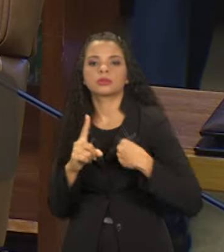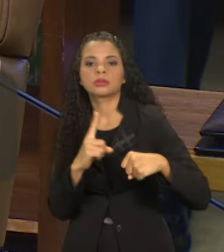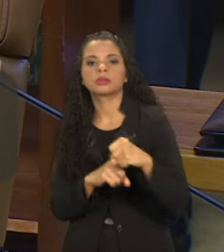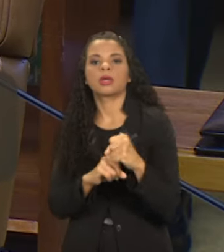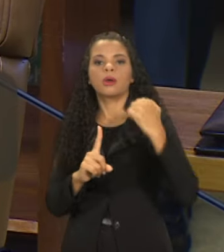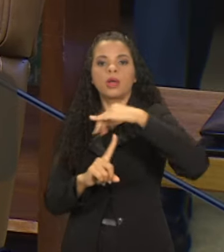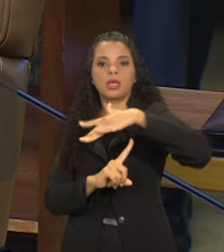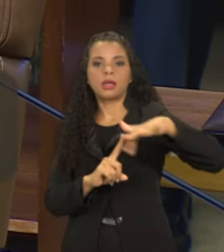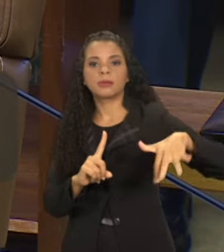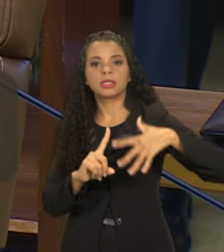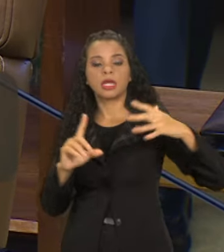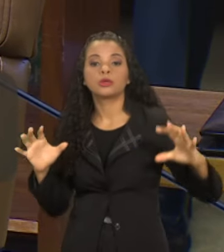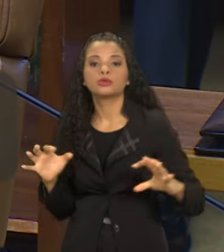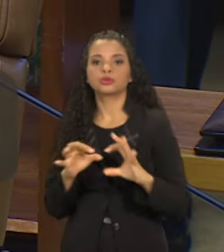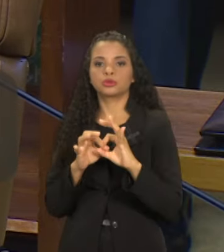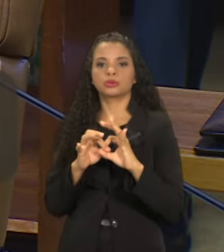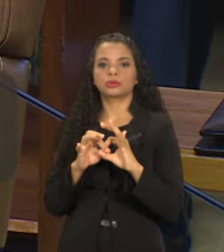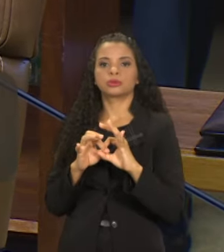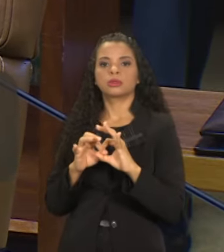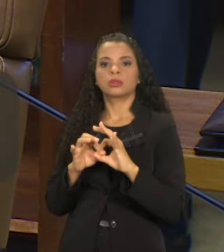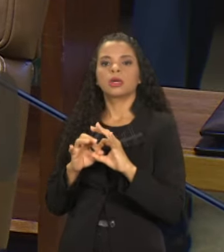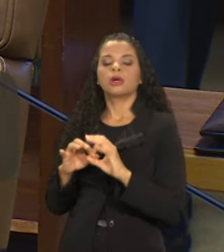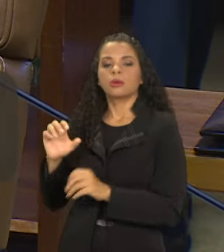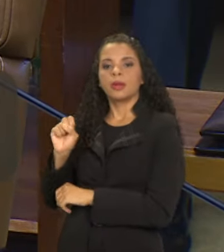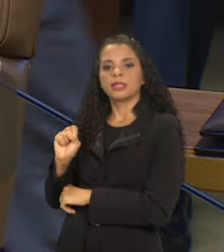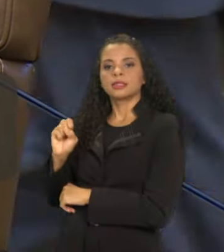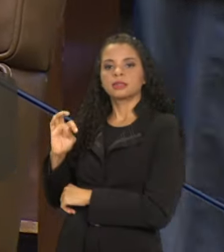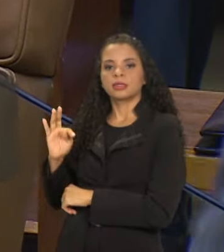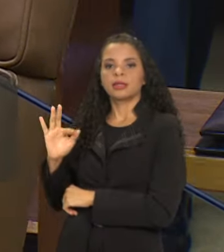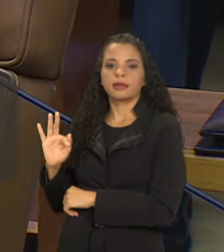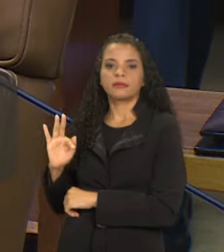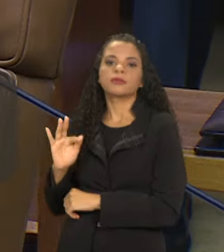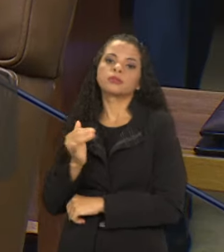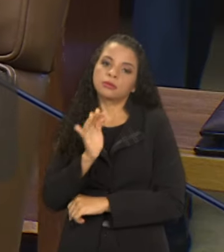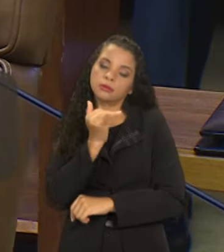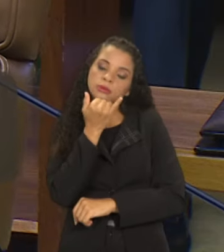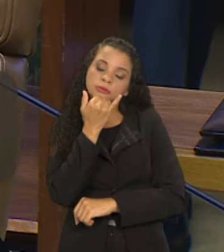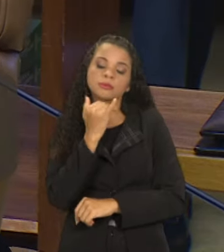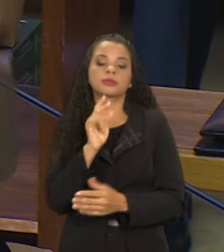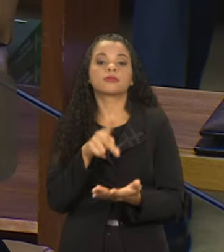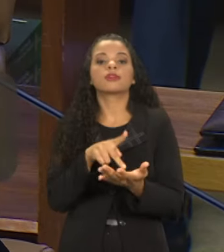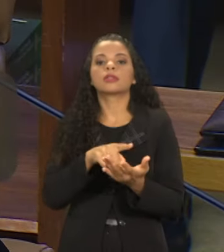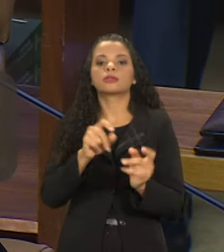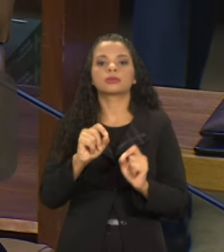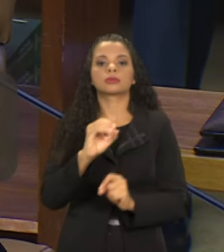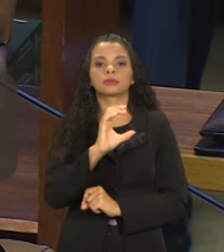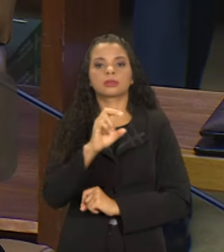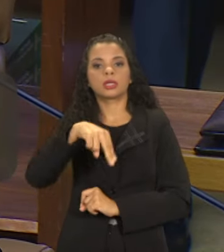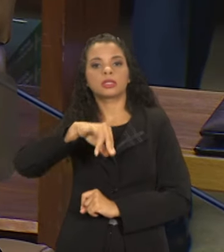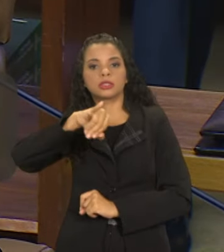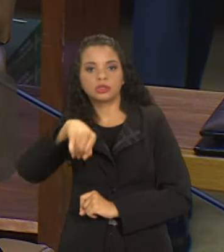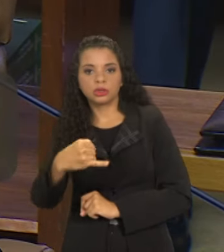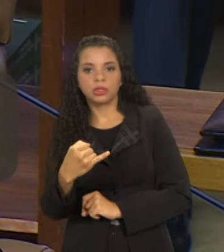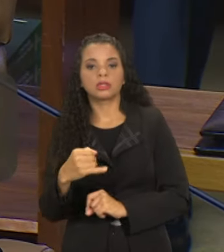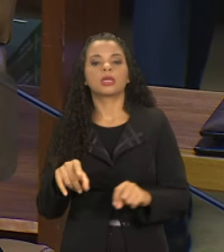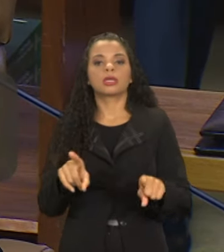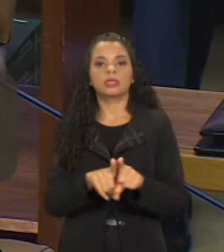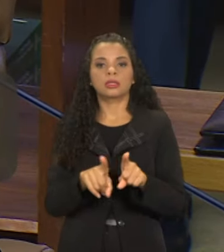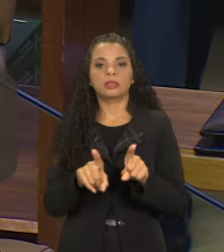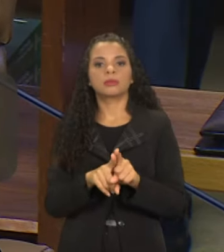Supremo Tribunal Federal e, do Conselho Nacional de Justiça e do Conselho Nacional do Ministério